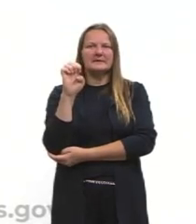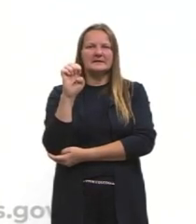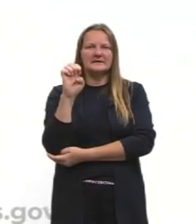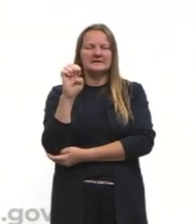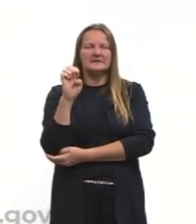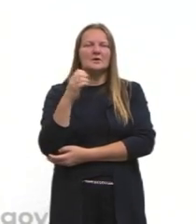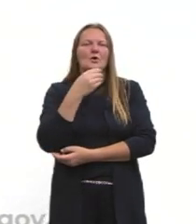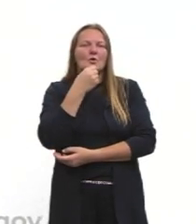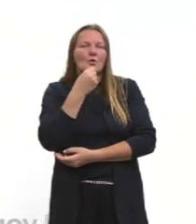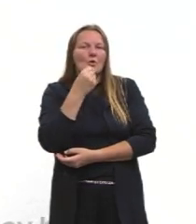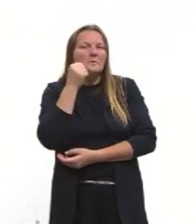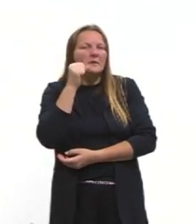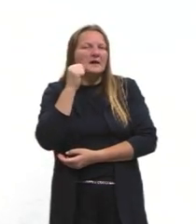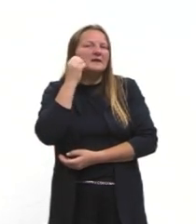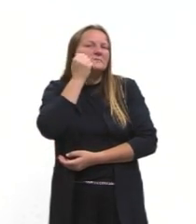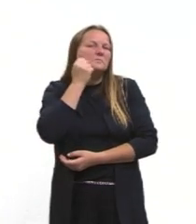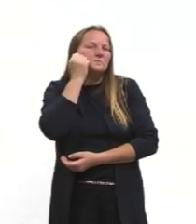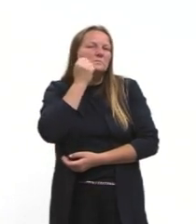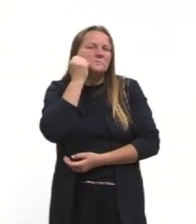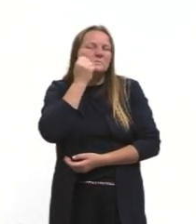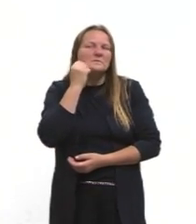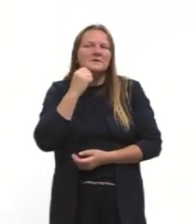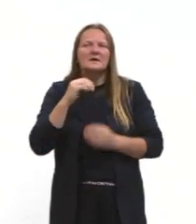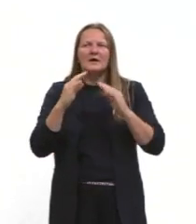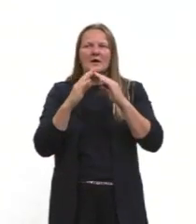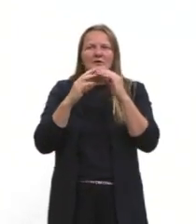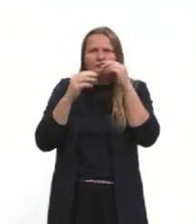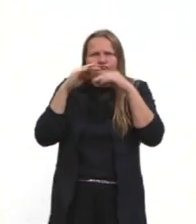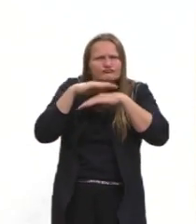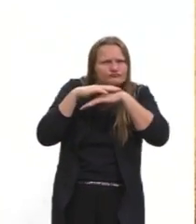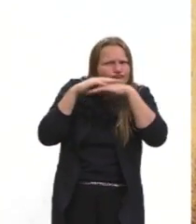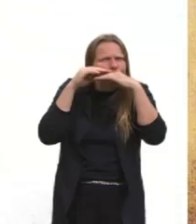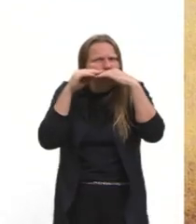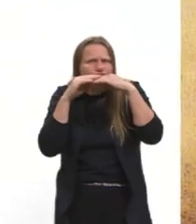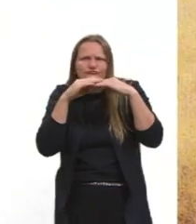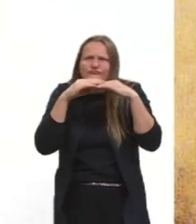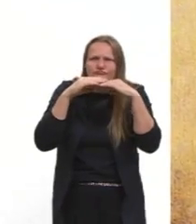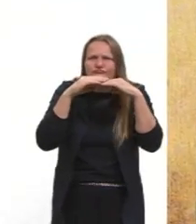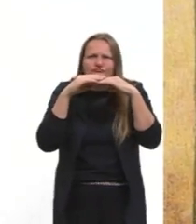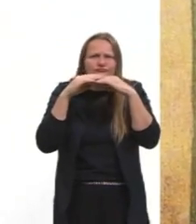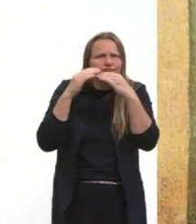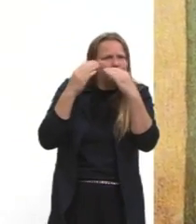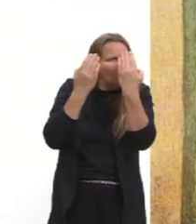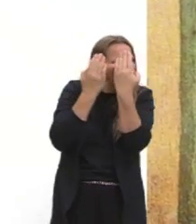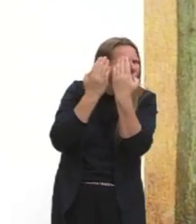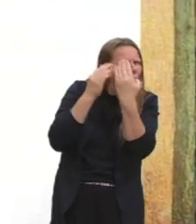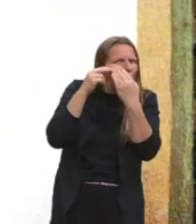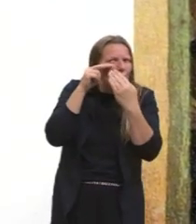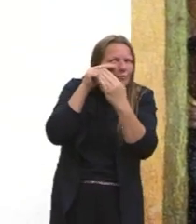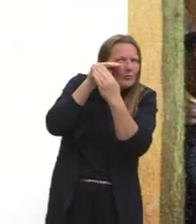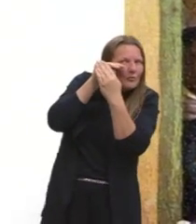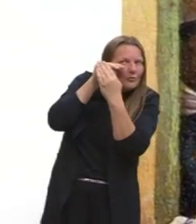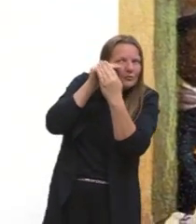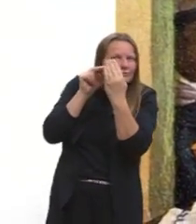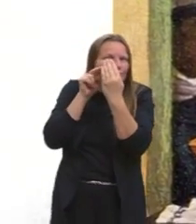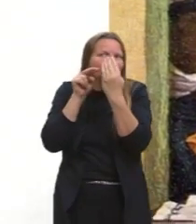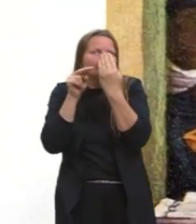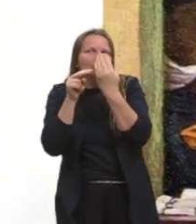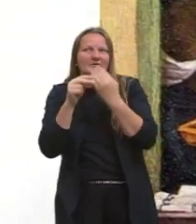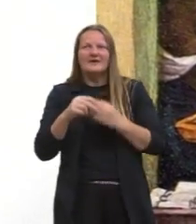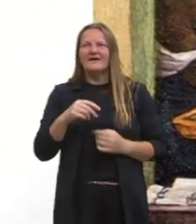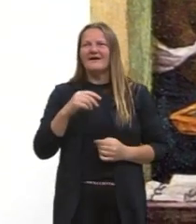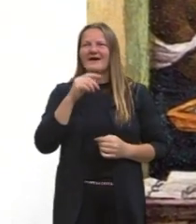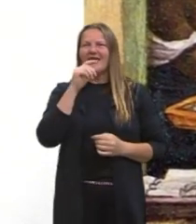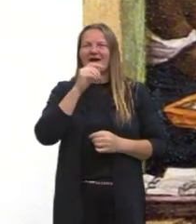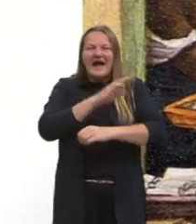ali alguns trabalhando alguns em casa espiando e outros fazendo né Tem uma criança tacando água no